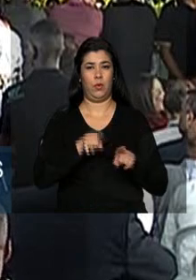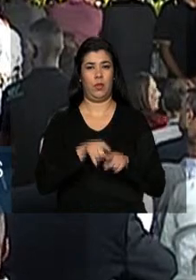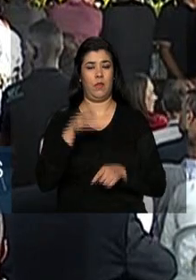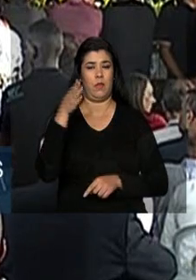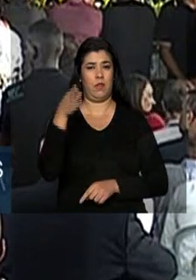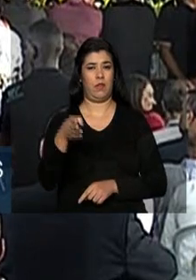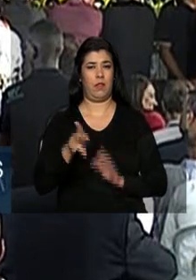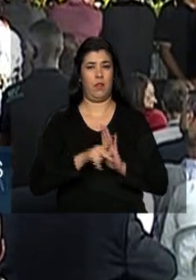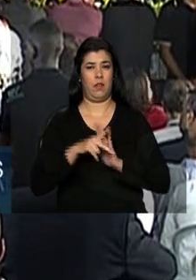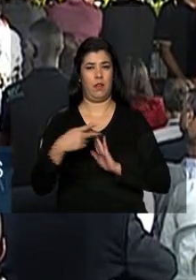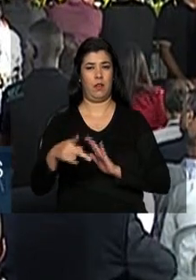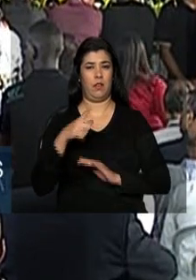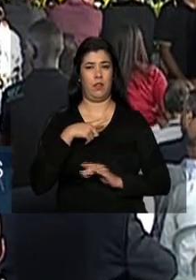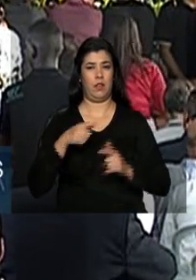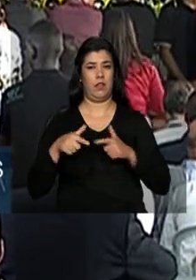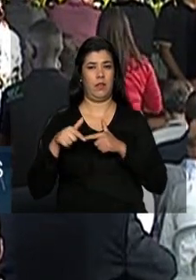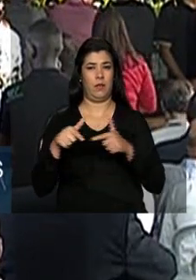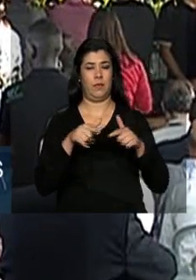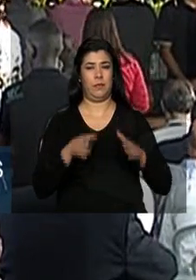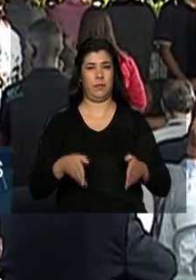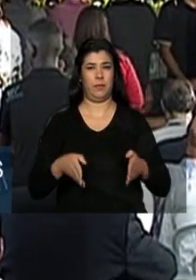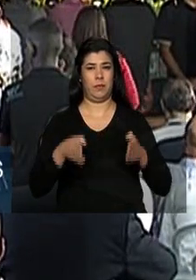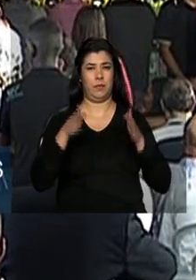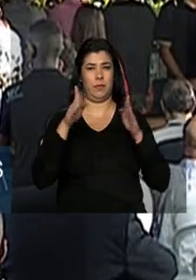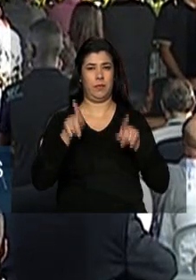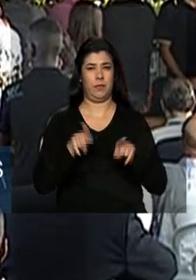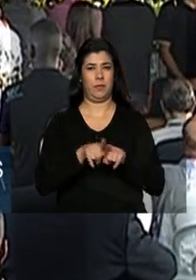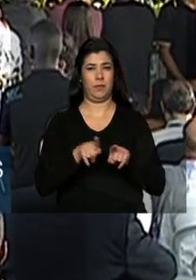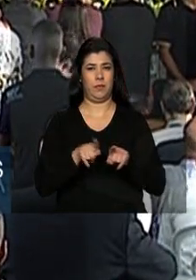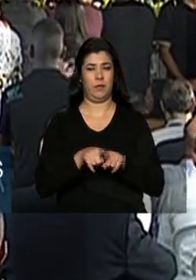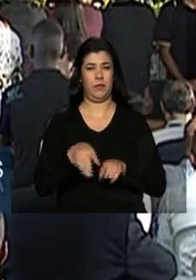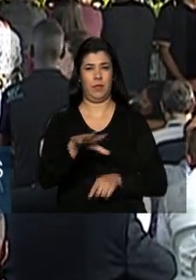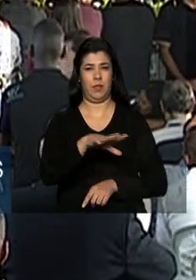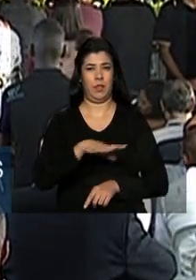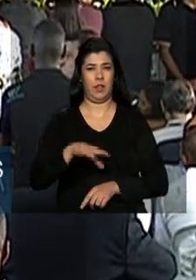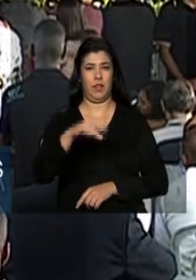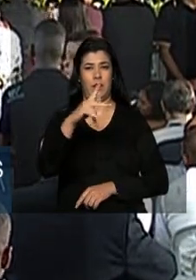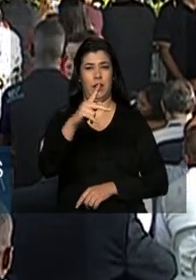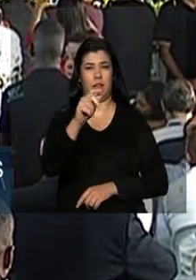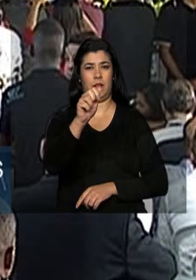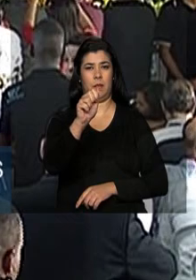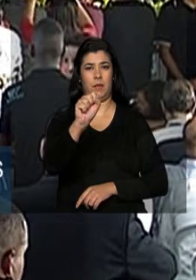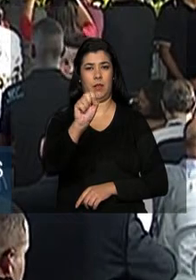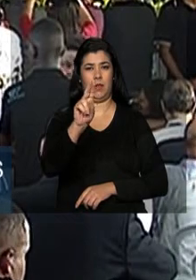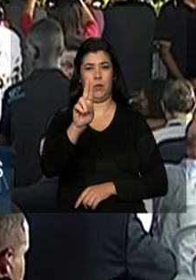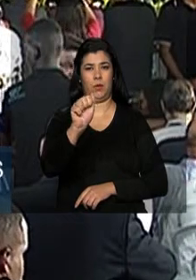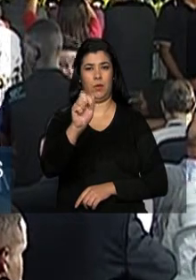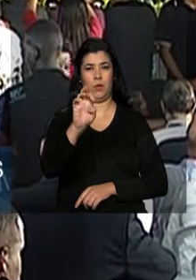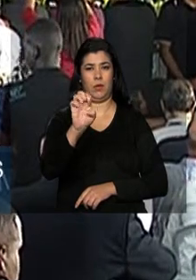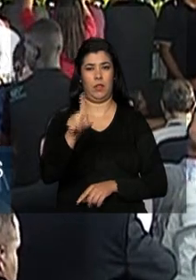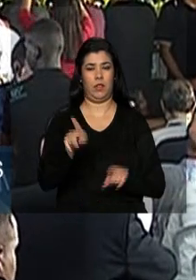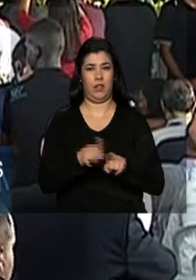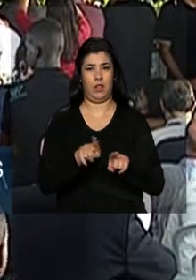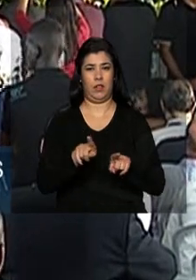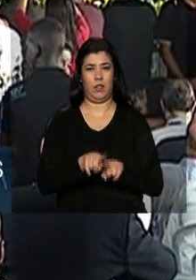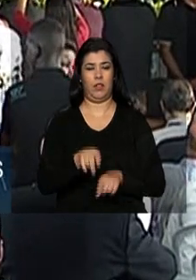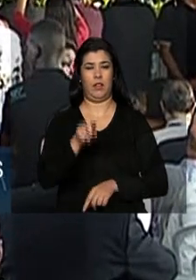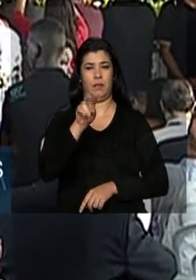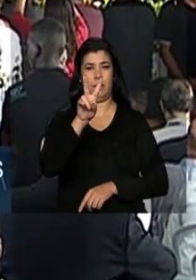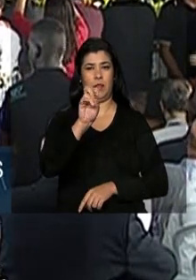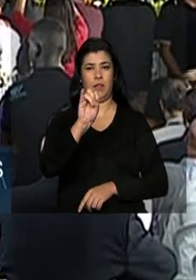lá onde ficam os residenciais Recanto do Passoaré 1 e 2 e Vivenda das Gaivotas.